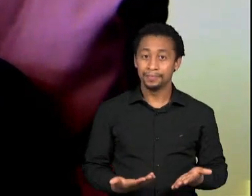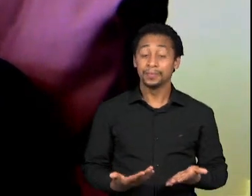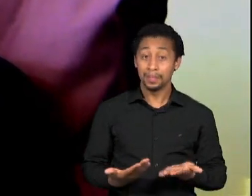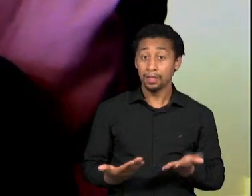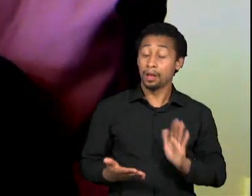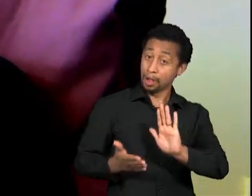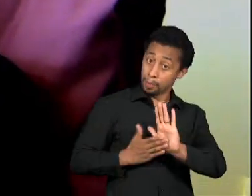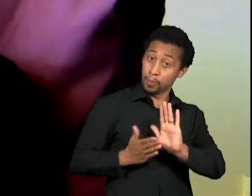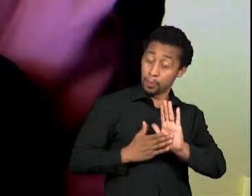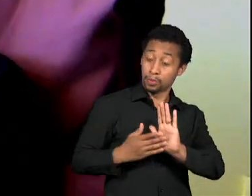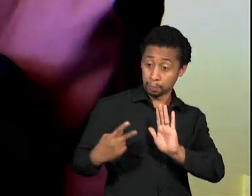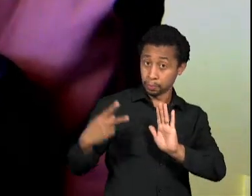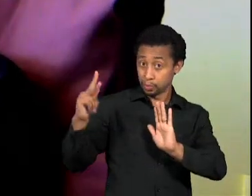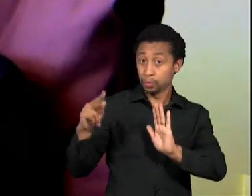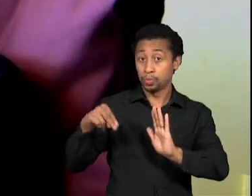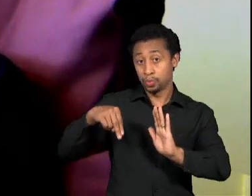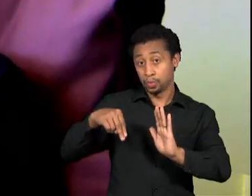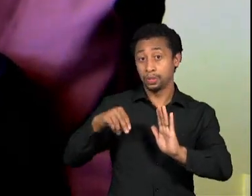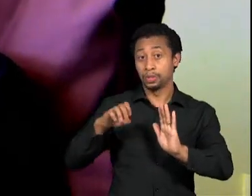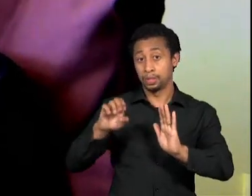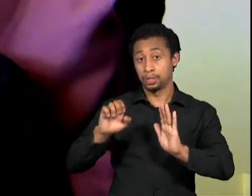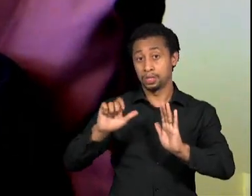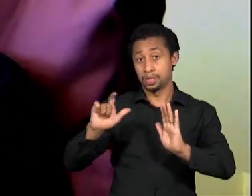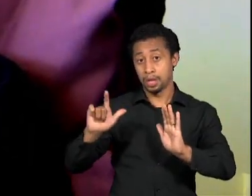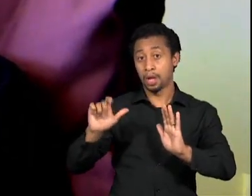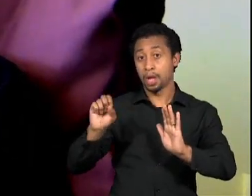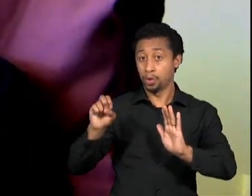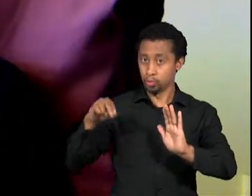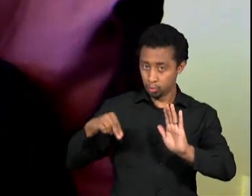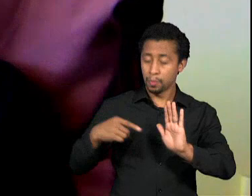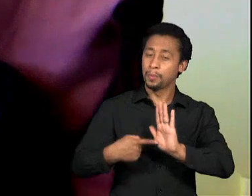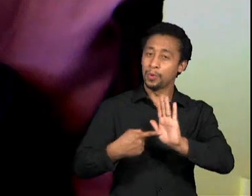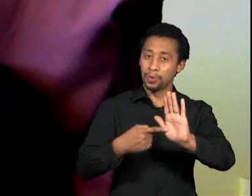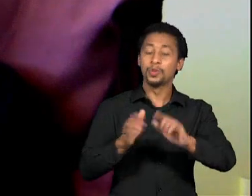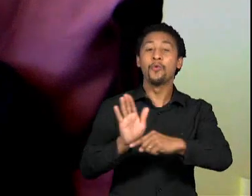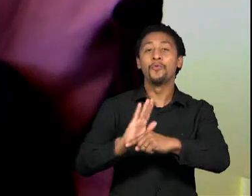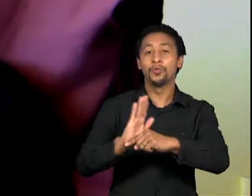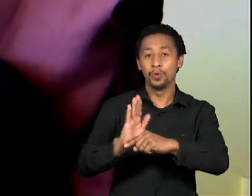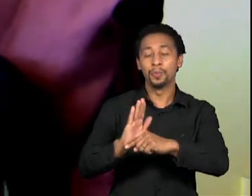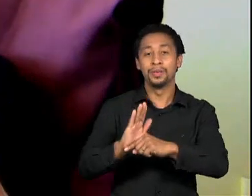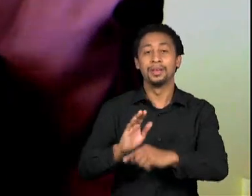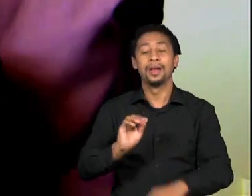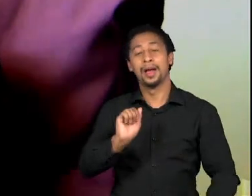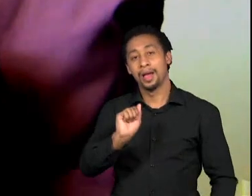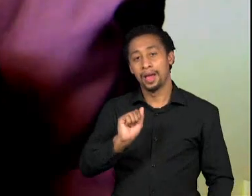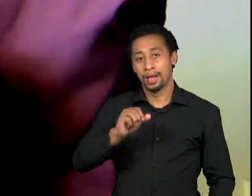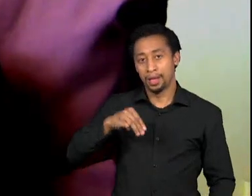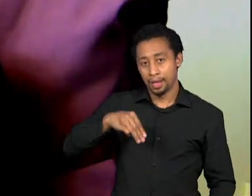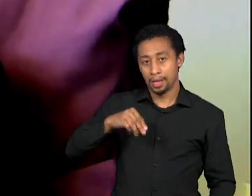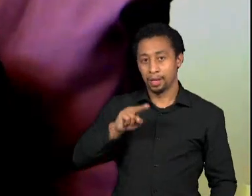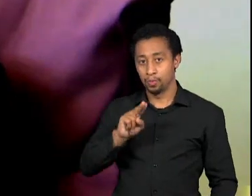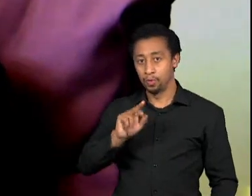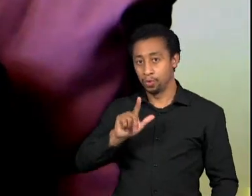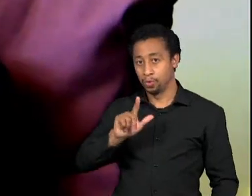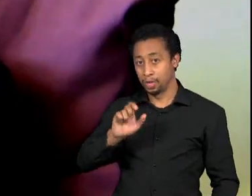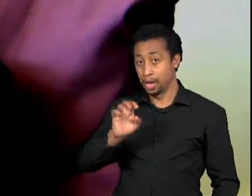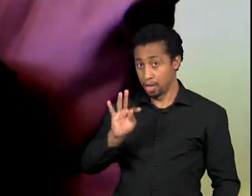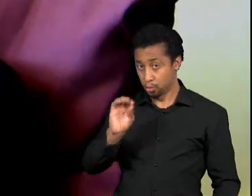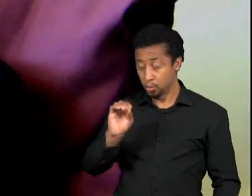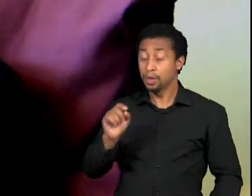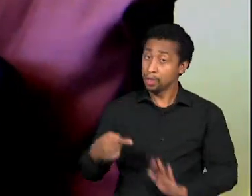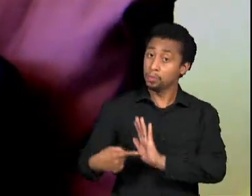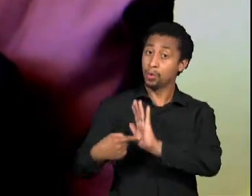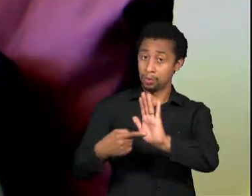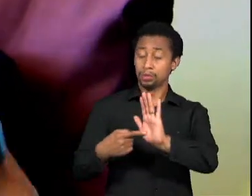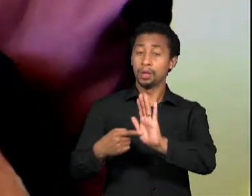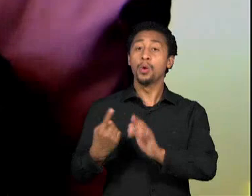propõe Nelson no Amuleto é o intelectual